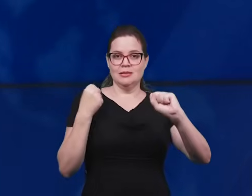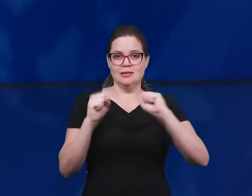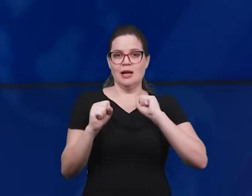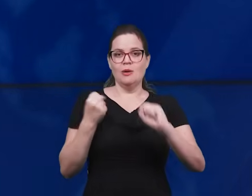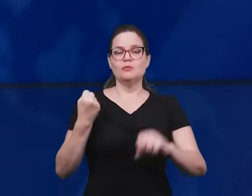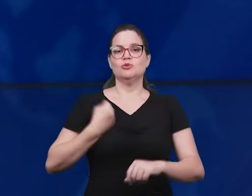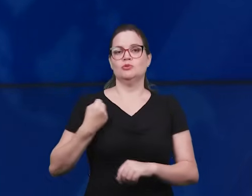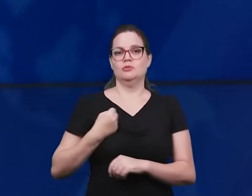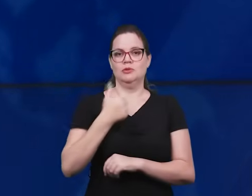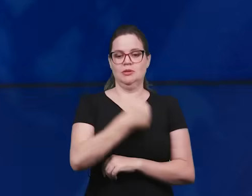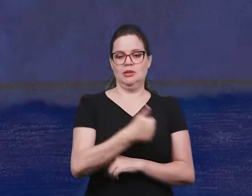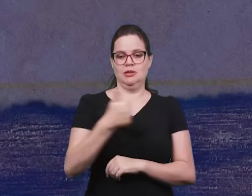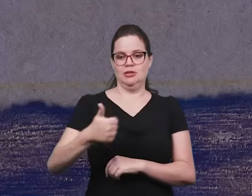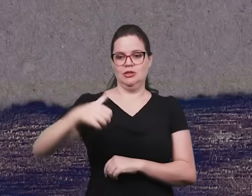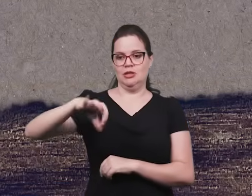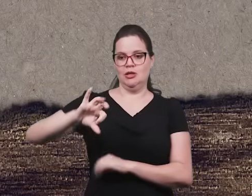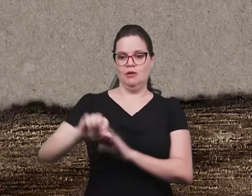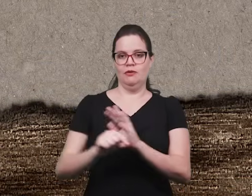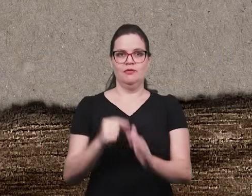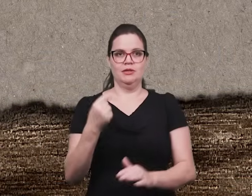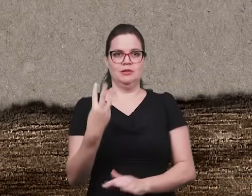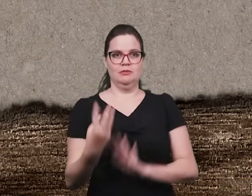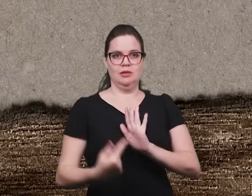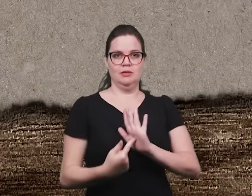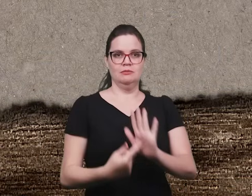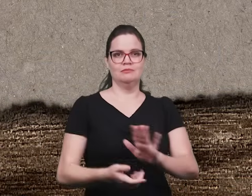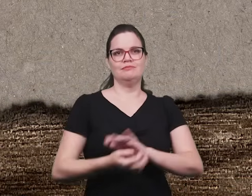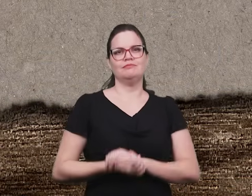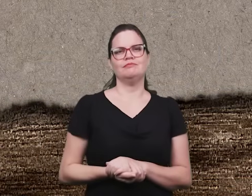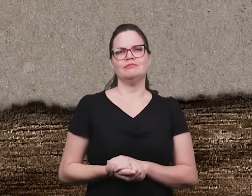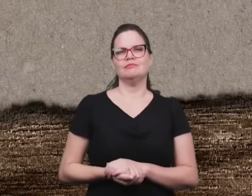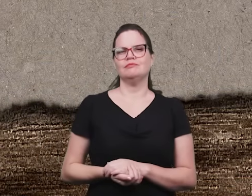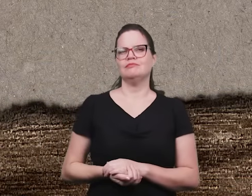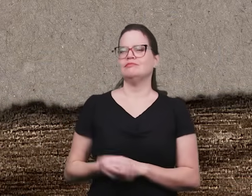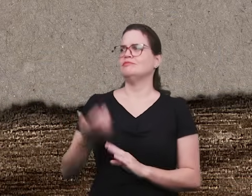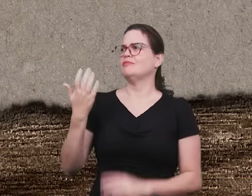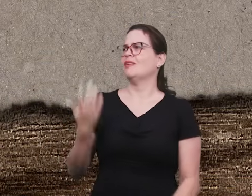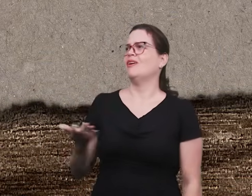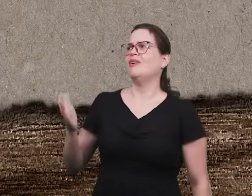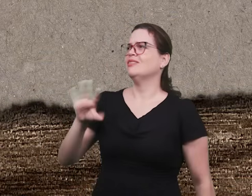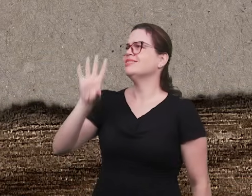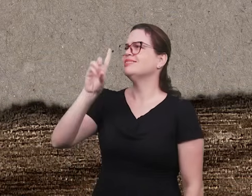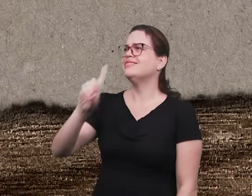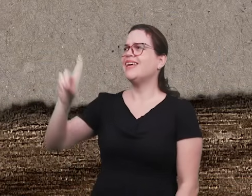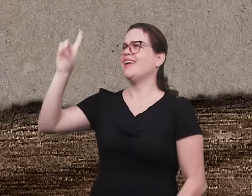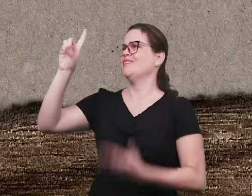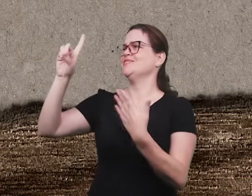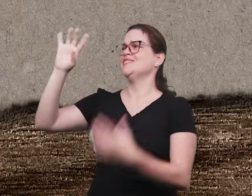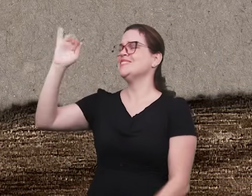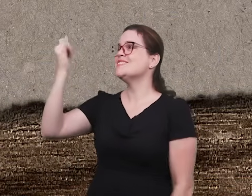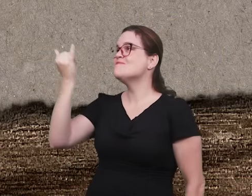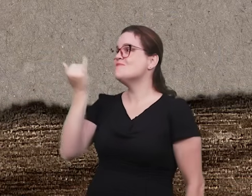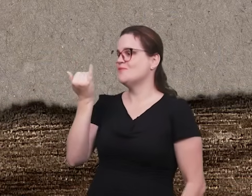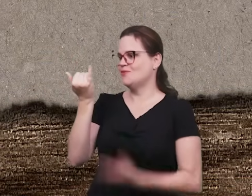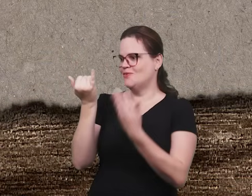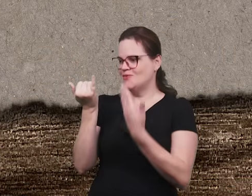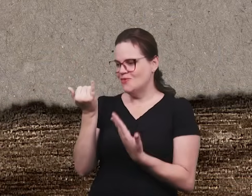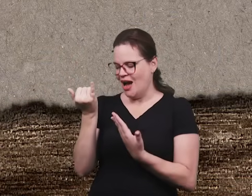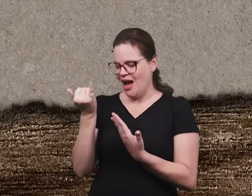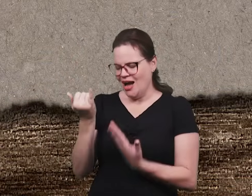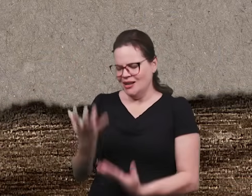103, ele confirma isso. Ele diz assim: ó, quão doces são as tuas palavras ao